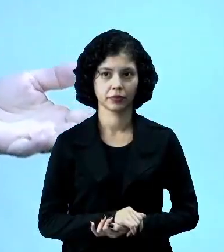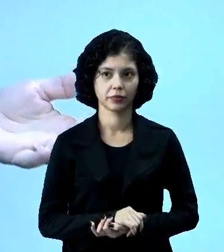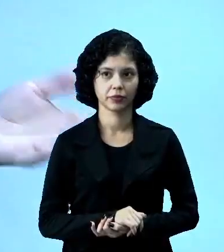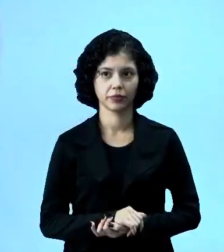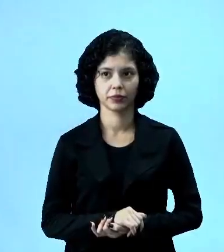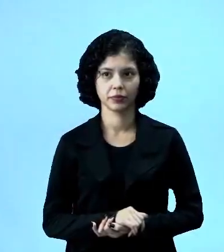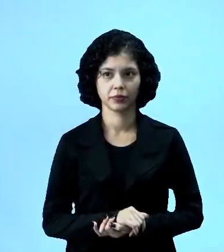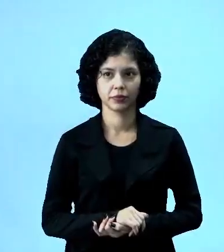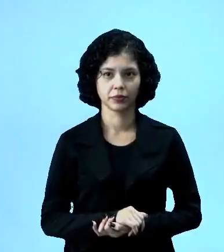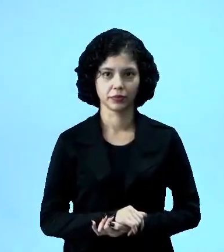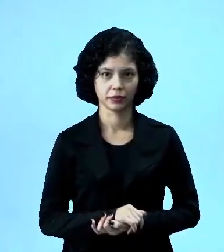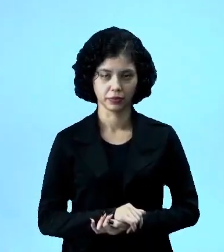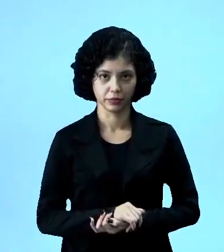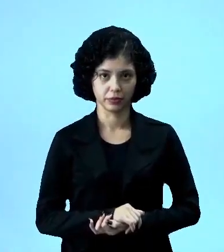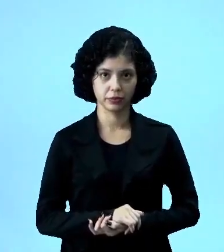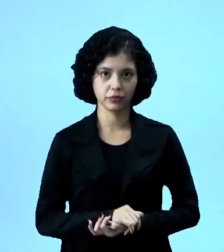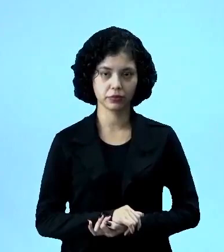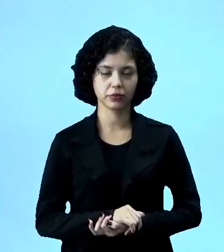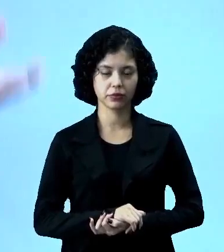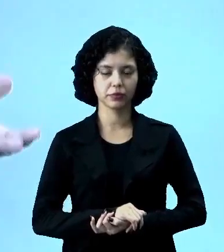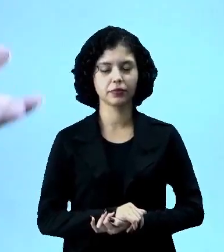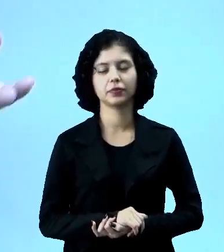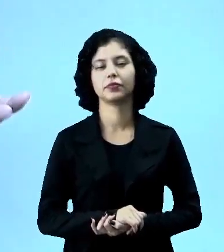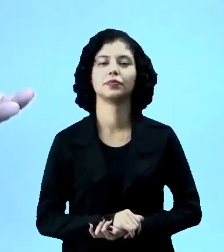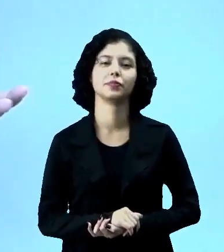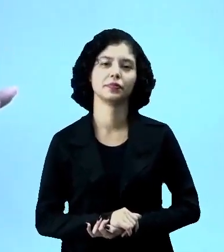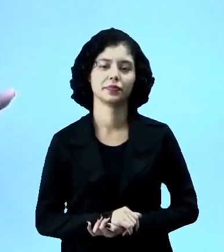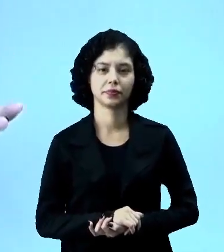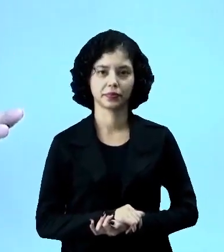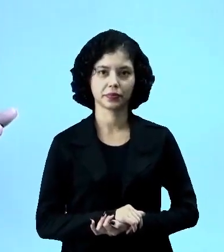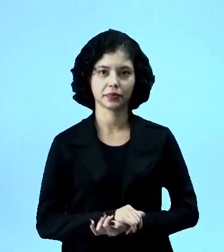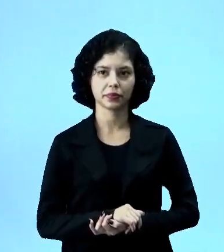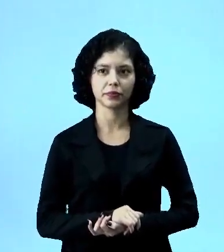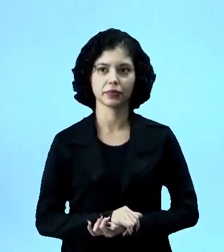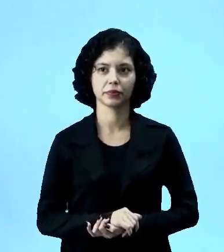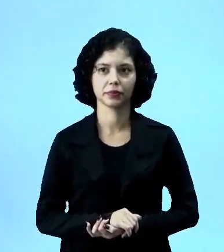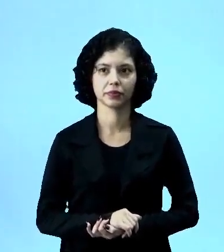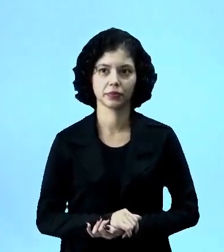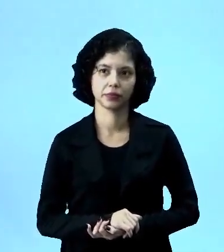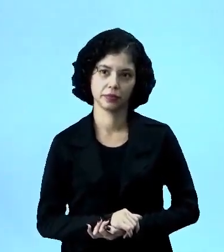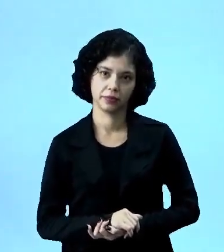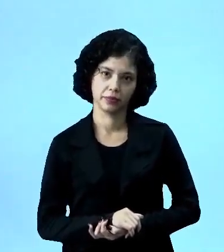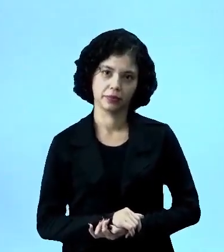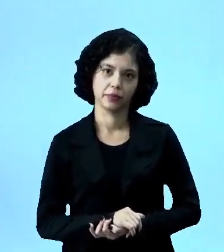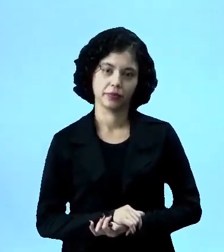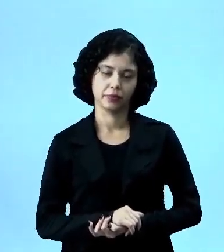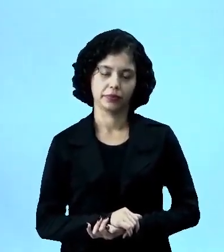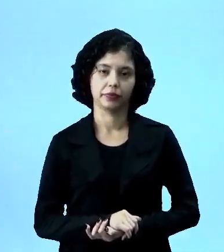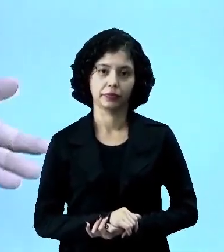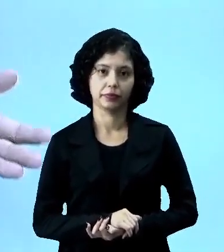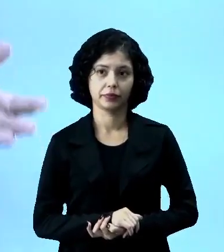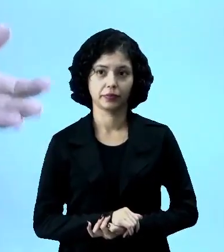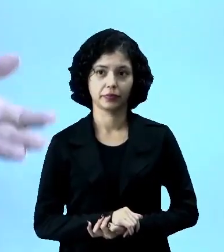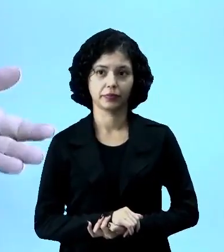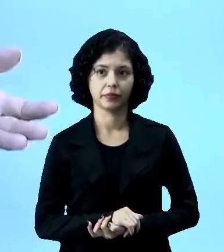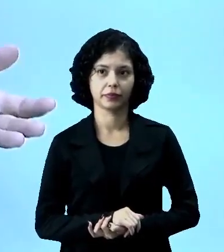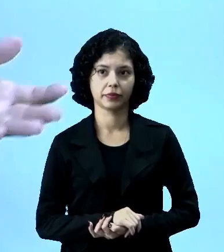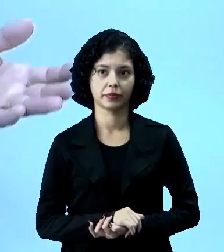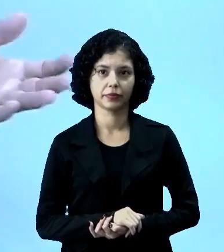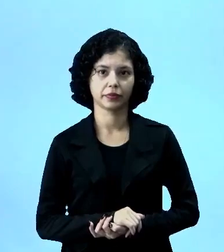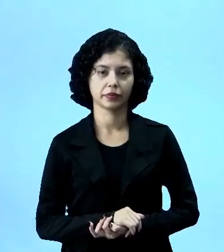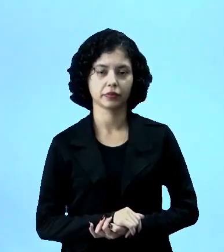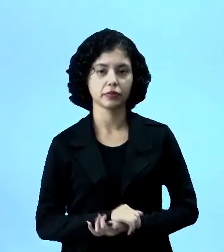Olá chicos y chicas, ¿qué tal? ¿Todo bien? Sean bienvenidos a mais uma classe de espanhol. Eu sou Daniel, vamos